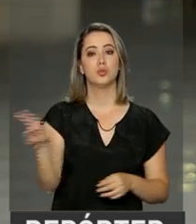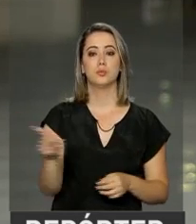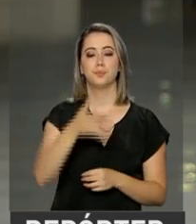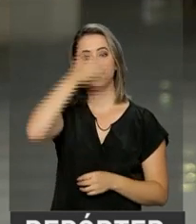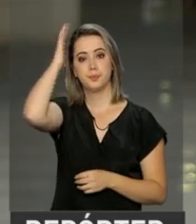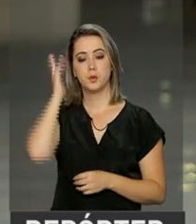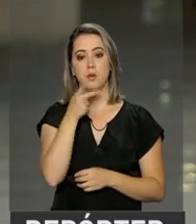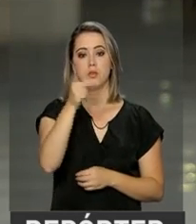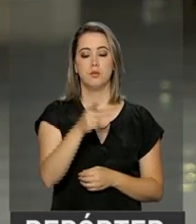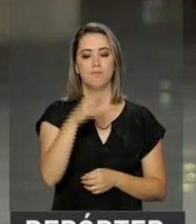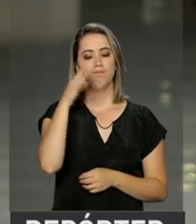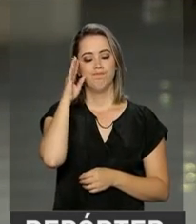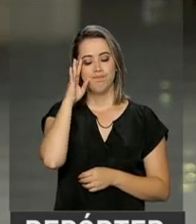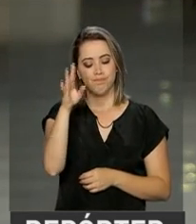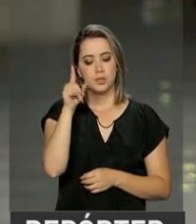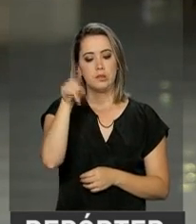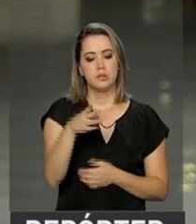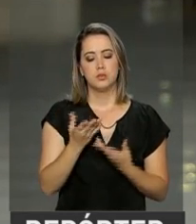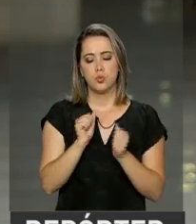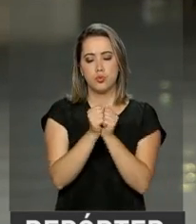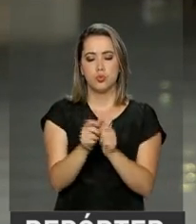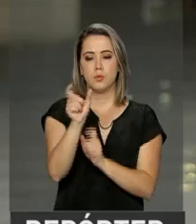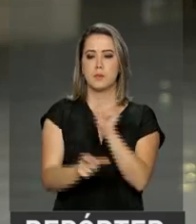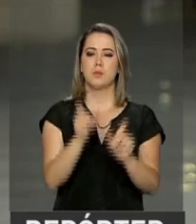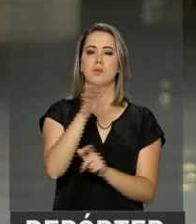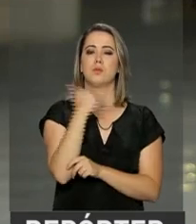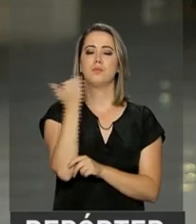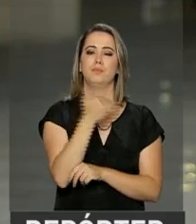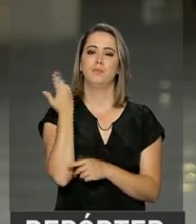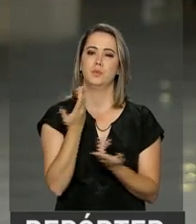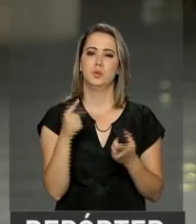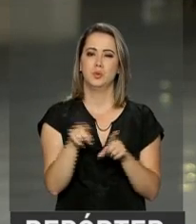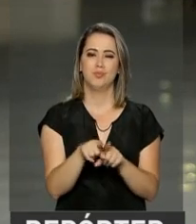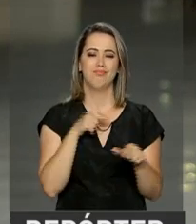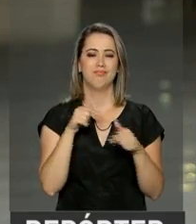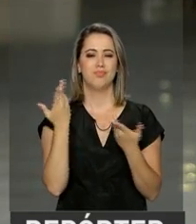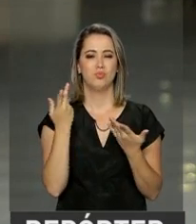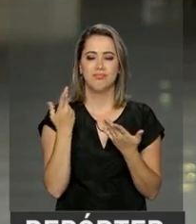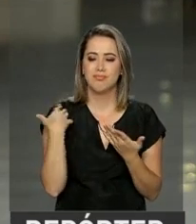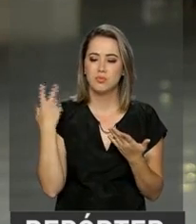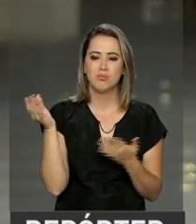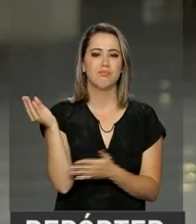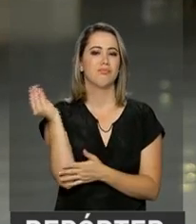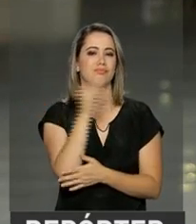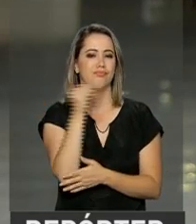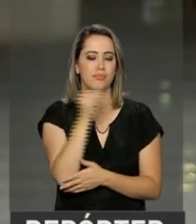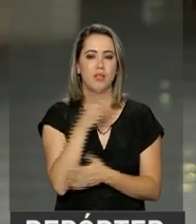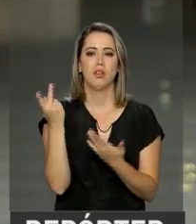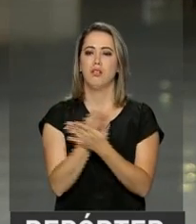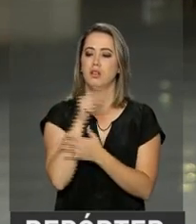Temer disse que os pensamentos estão com as vítimas do covarde ato de violência em Bogotá e que o Brasil